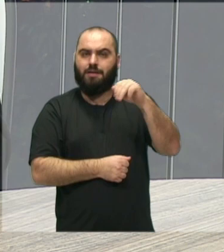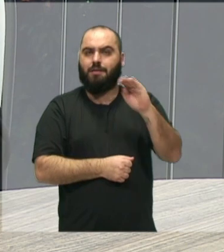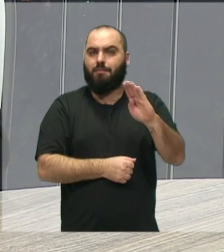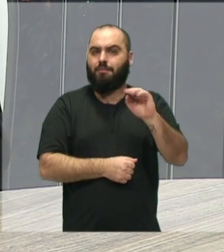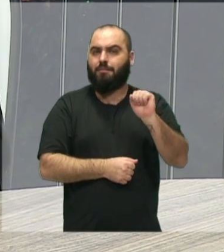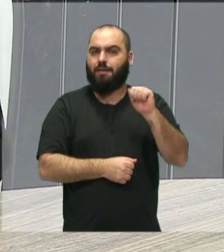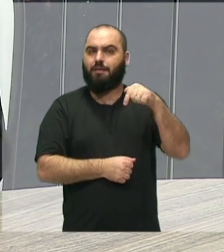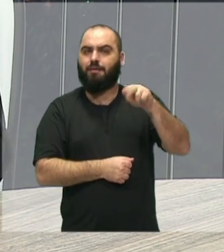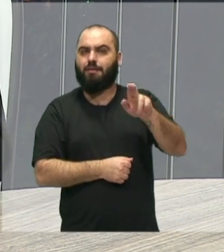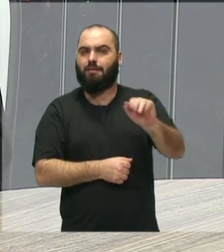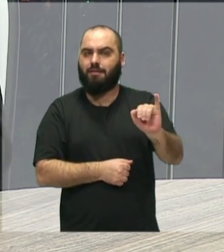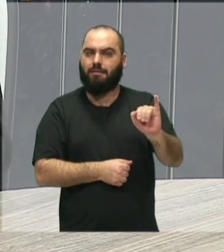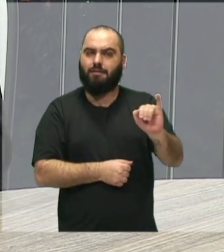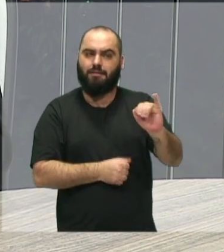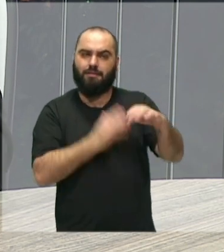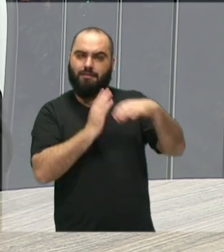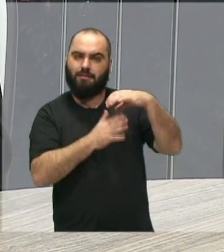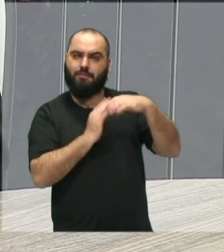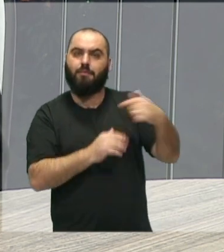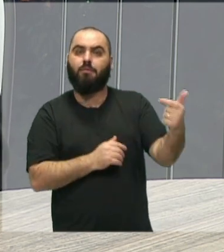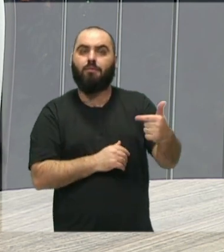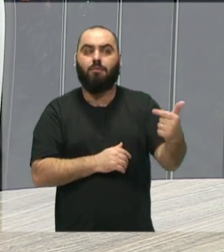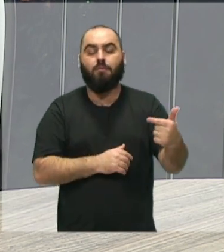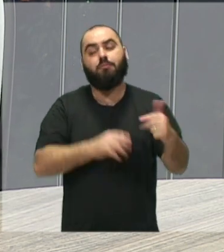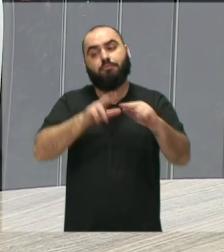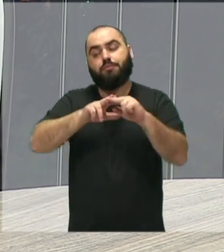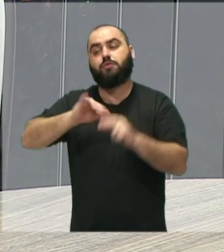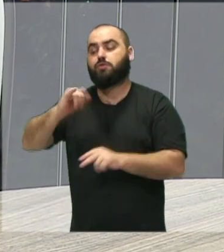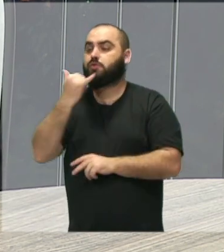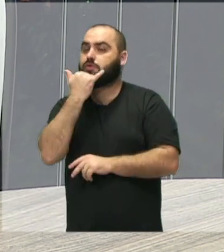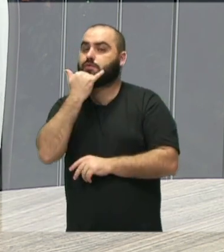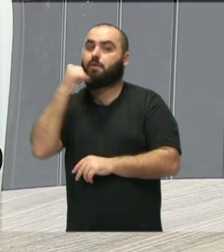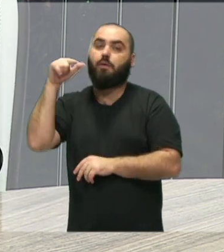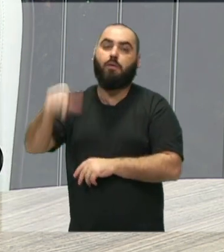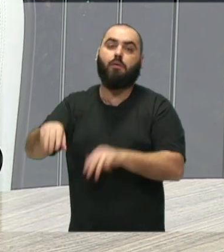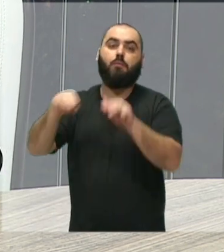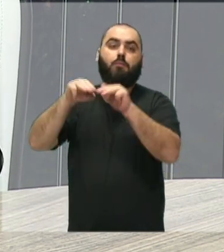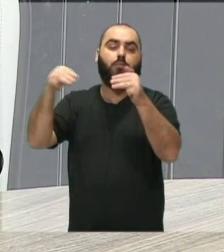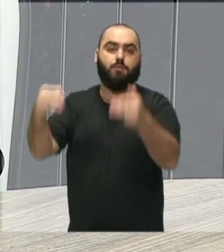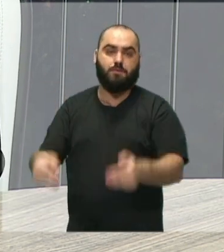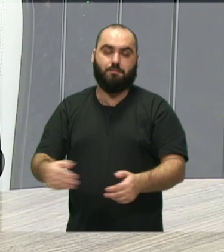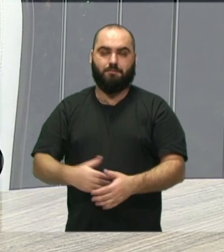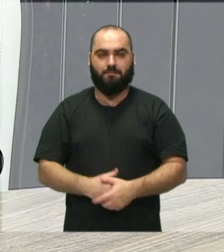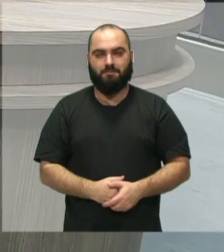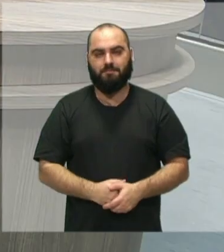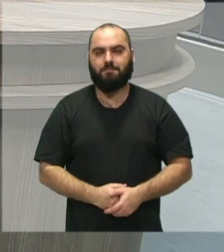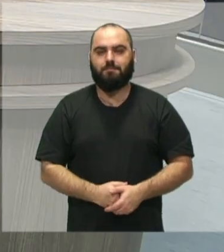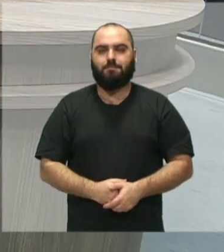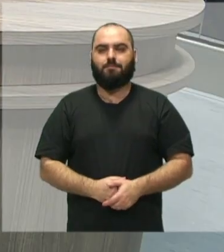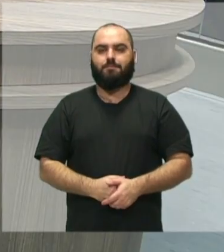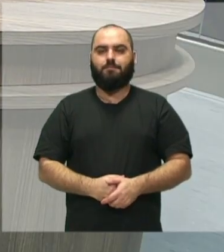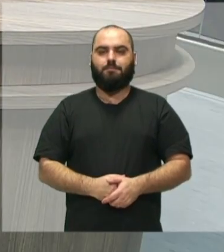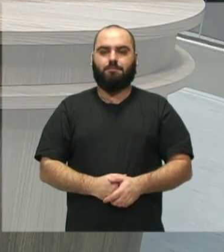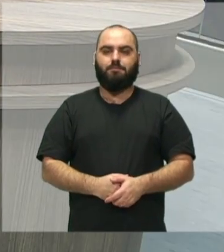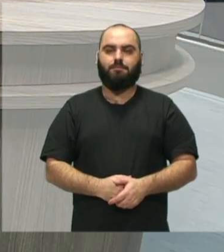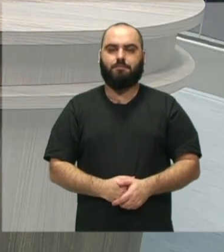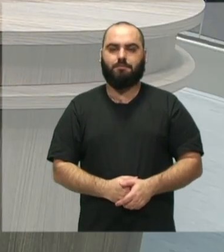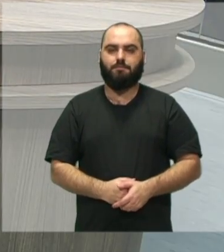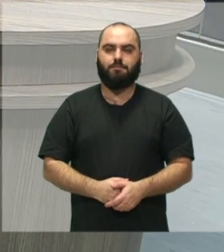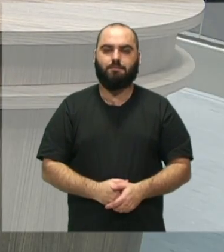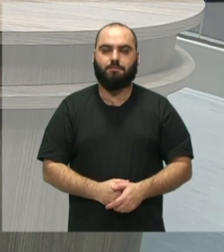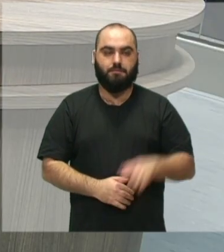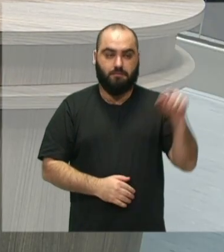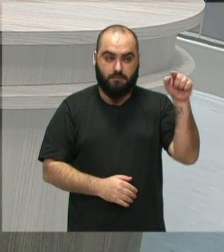foram levantadas essas questões para justificar, né, ser um museu ali instalado. E acho que ficou excelente, porque dali